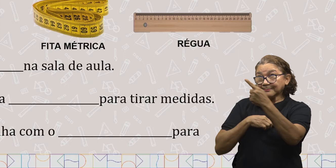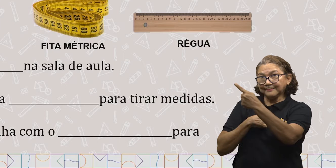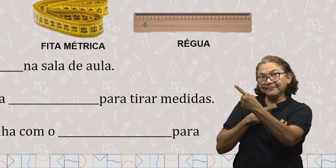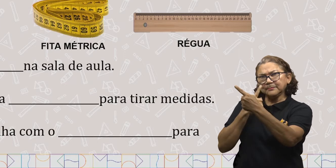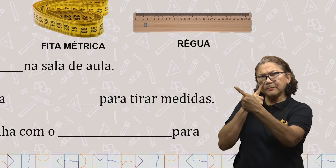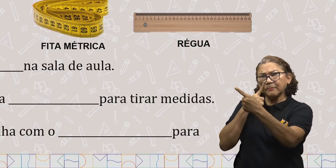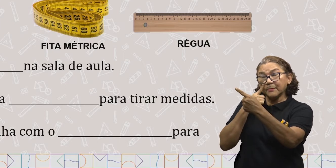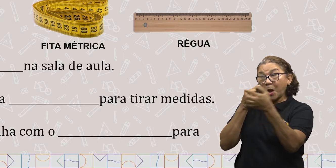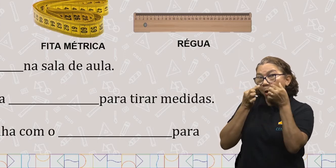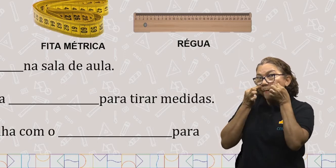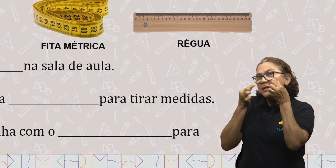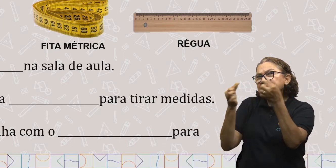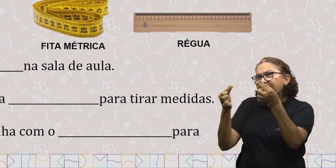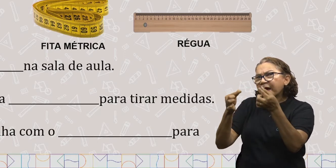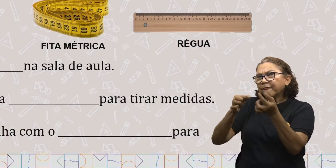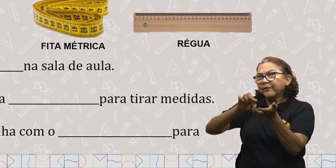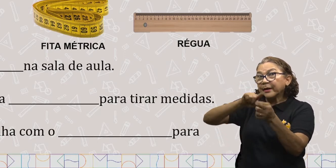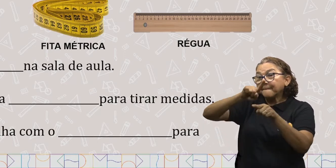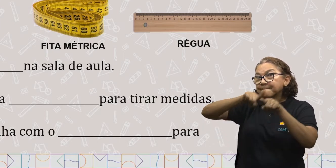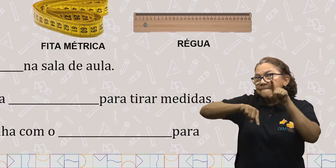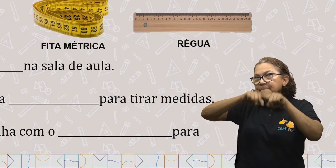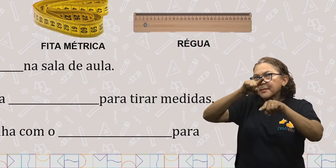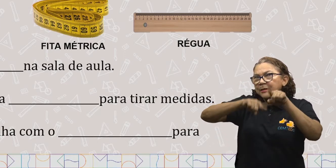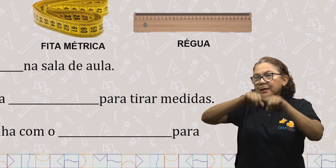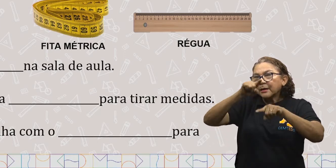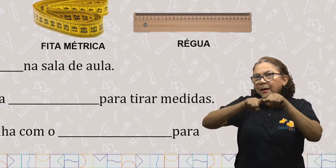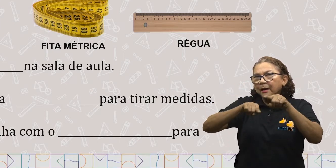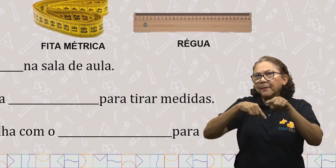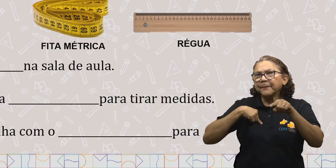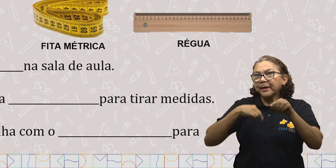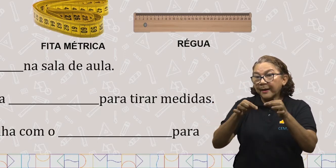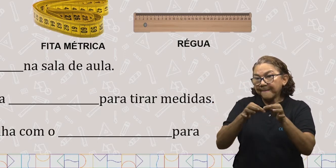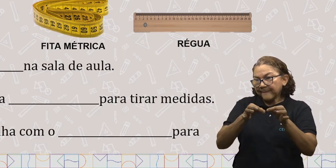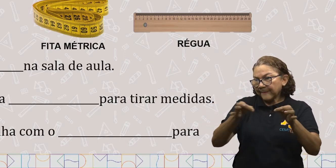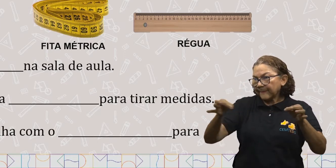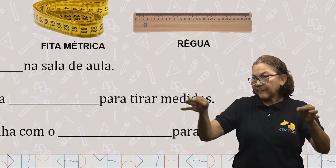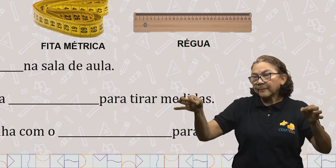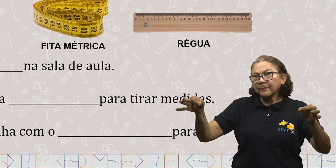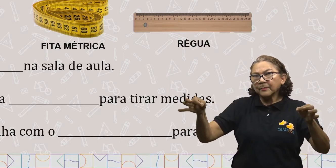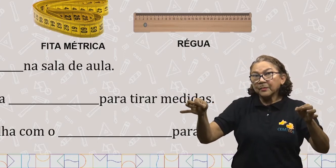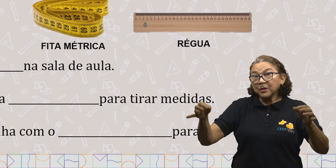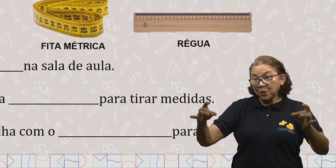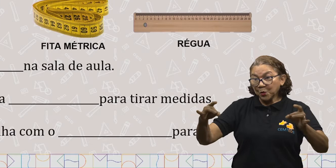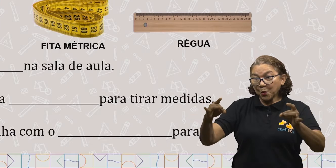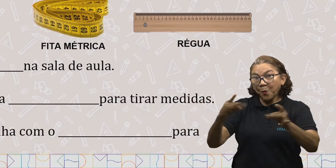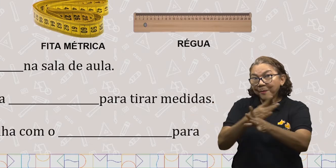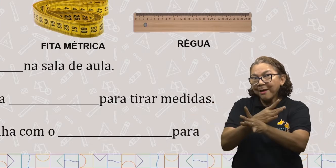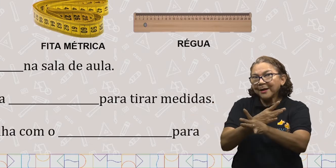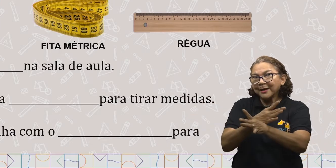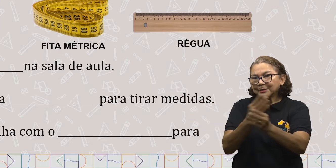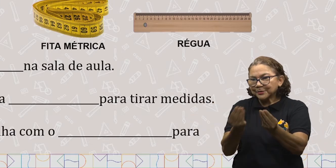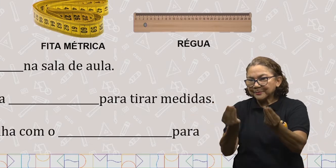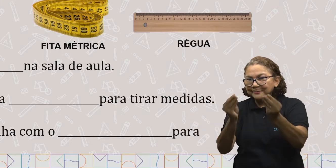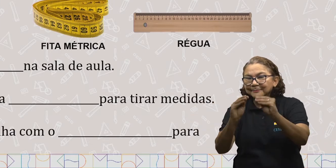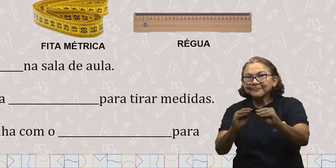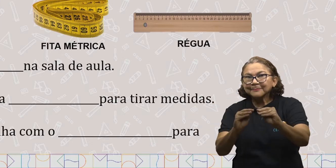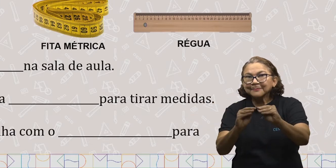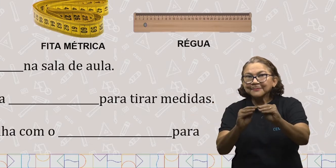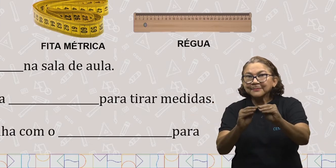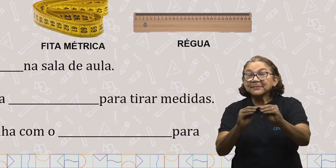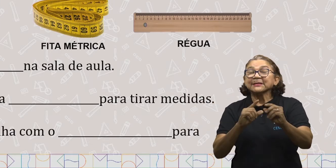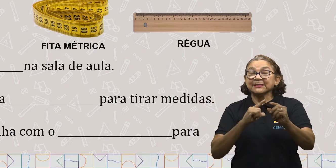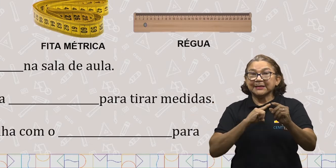Atividade 1. Observe os instrumentos utilizados para medir comprimento e complete as